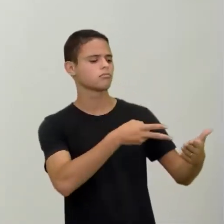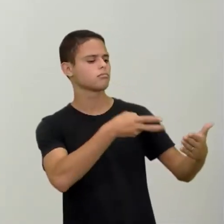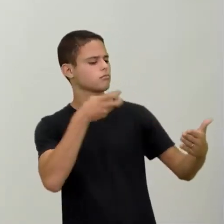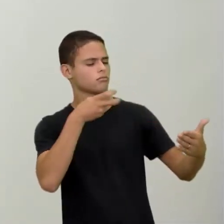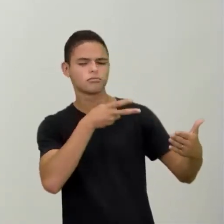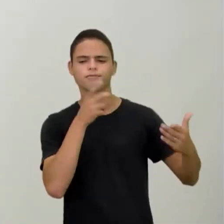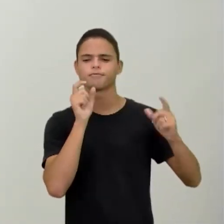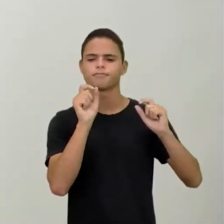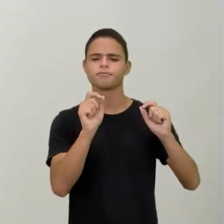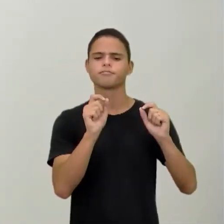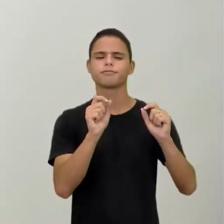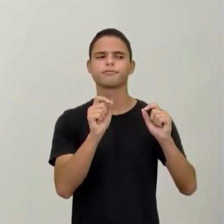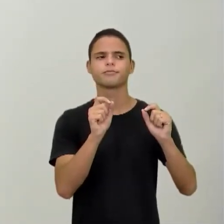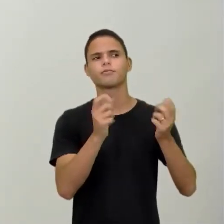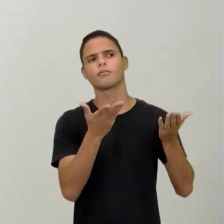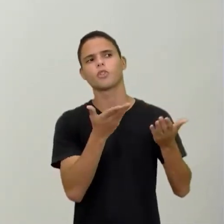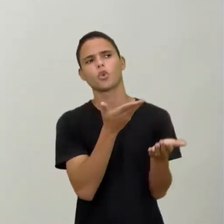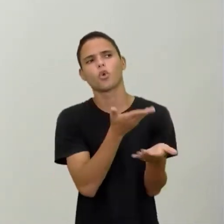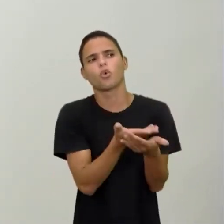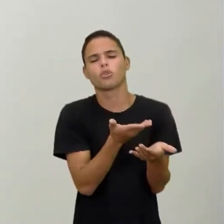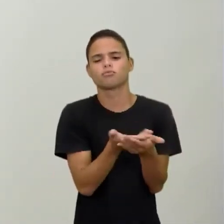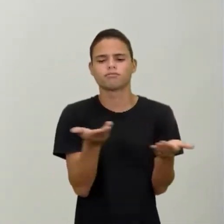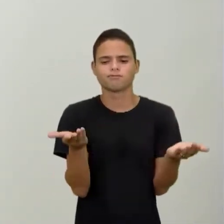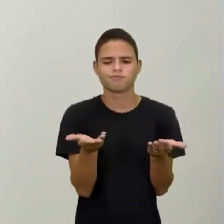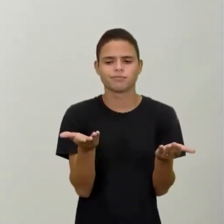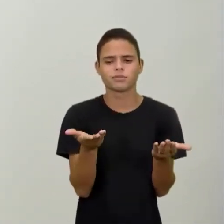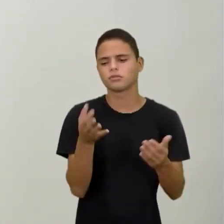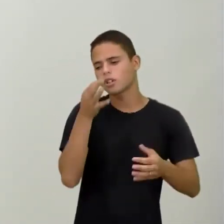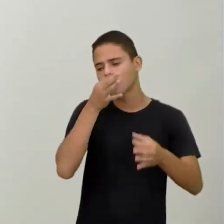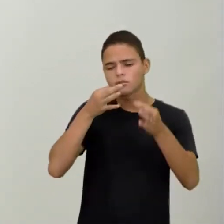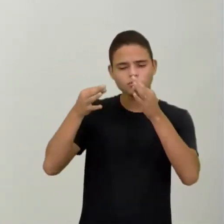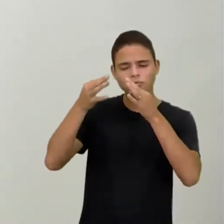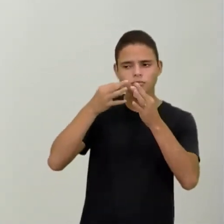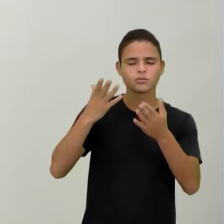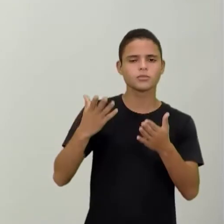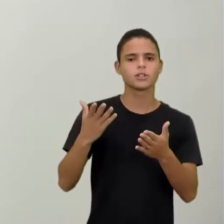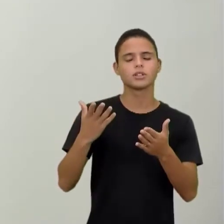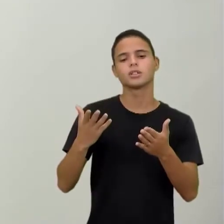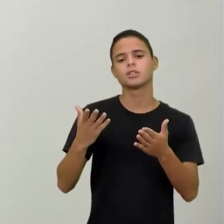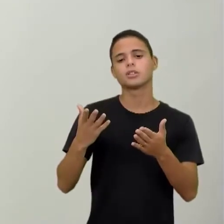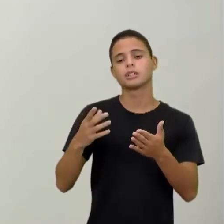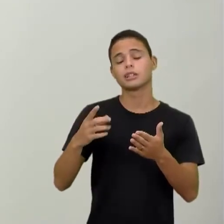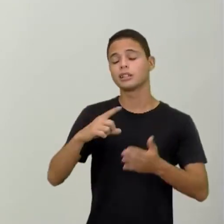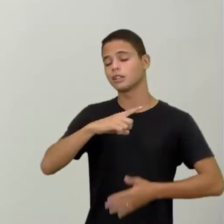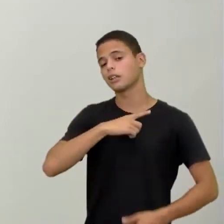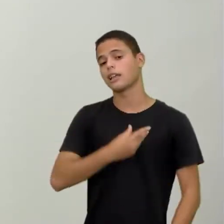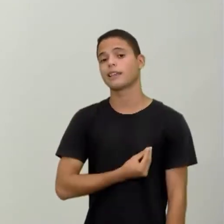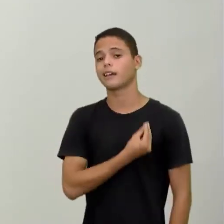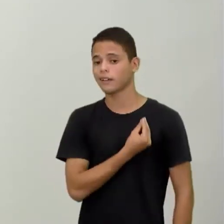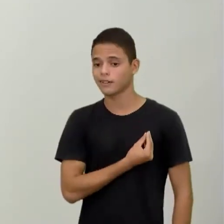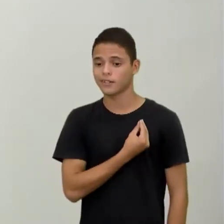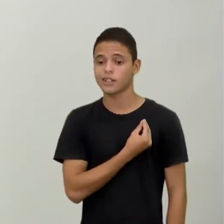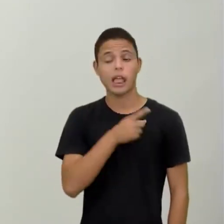onde entra este conteúdo, o conteúdo da argumentação, porque ele está presente na nossa vida